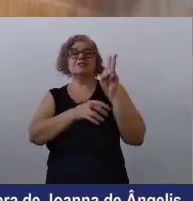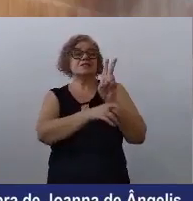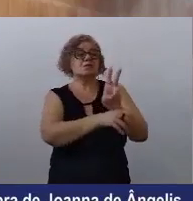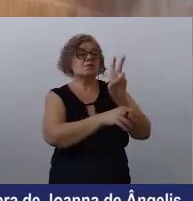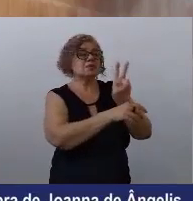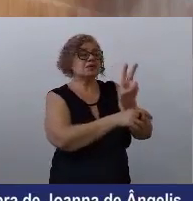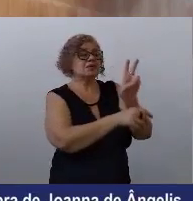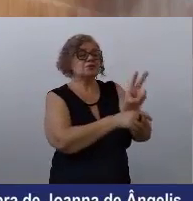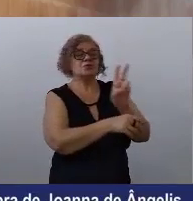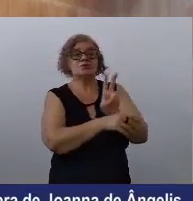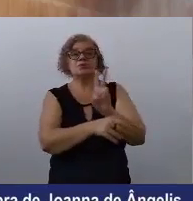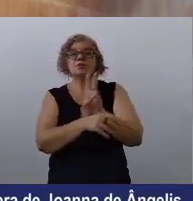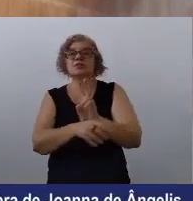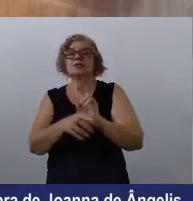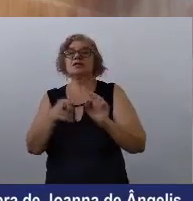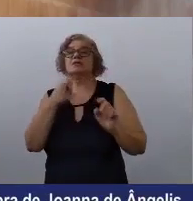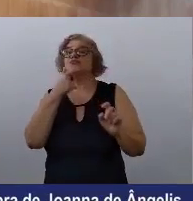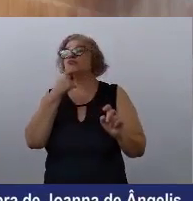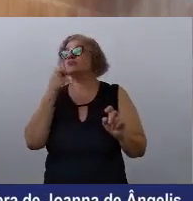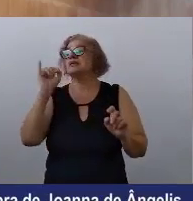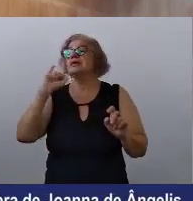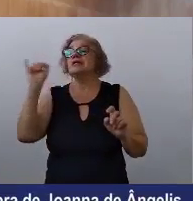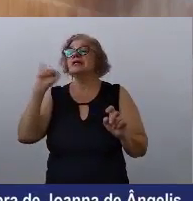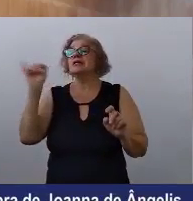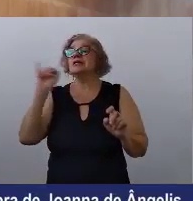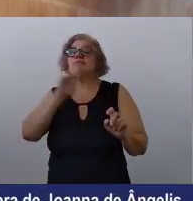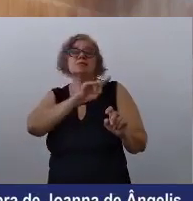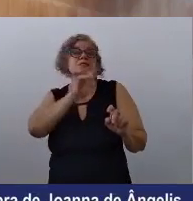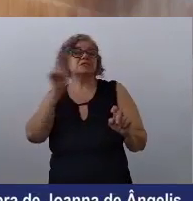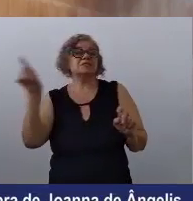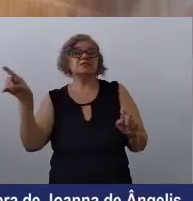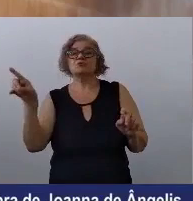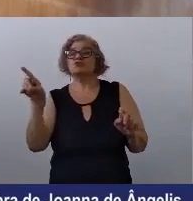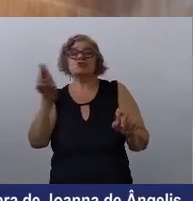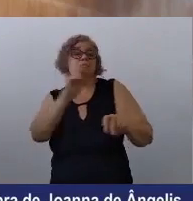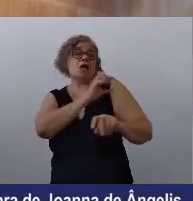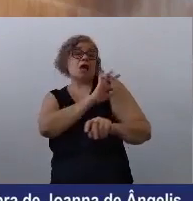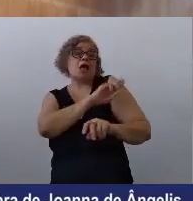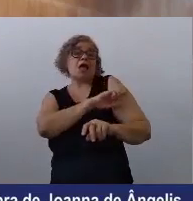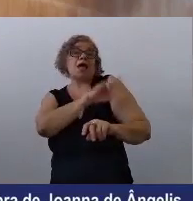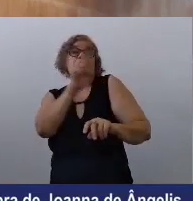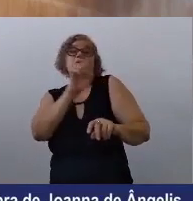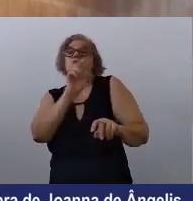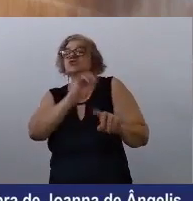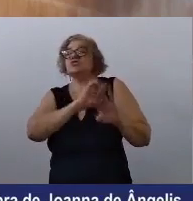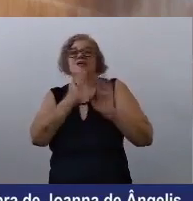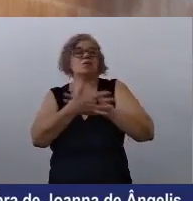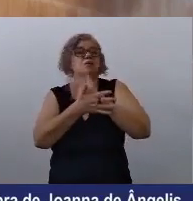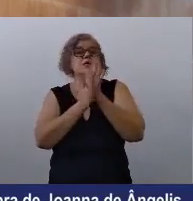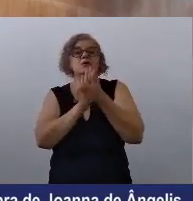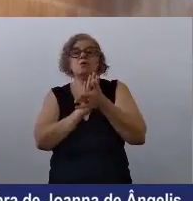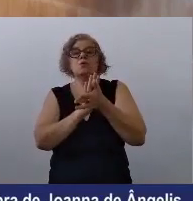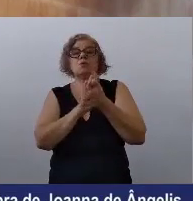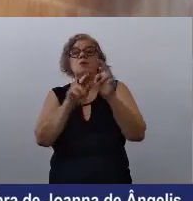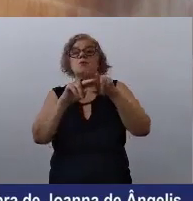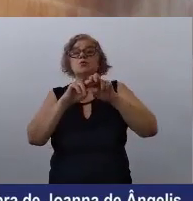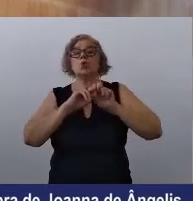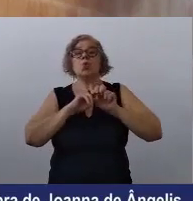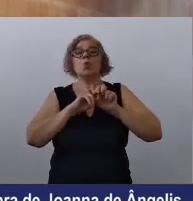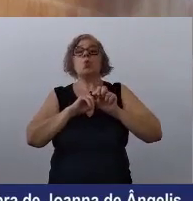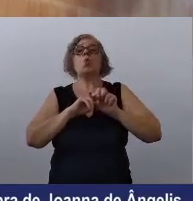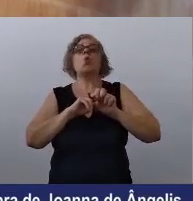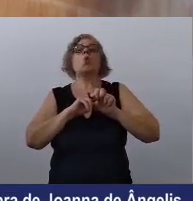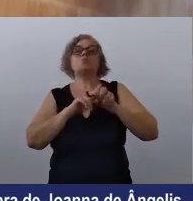amparando irmãs que não tinham a menor vocação religiosa, mas que por